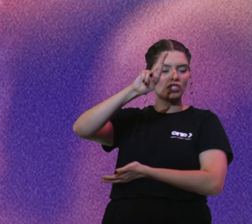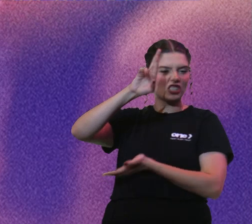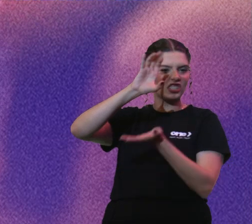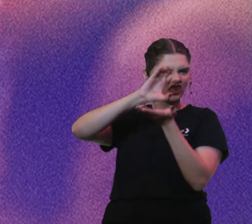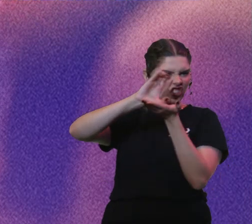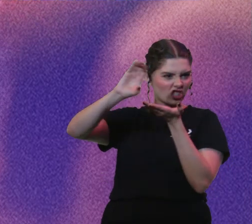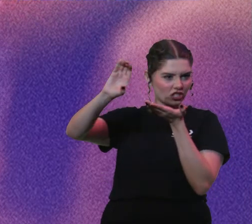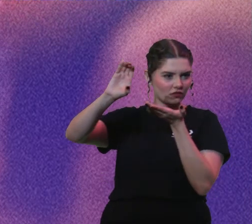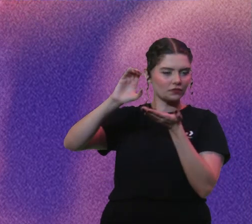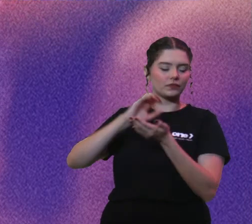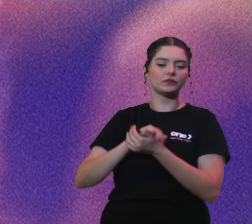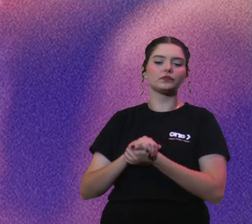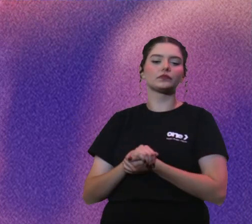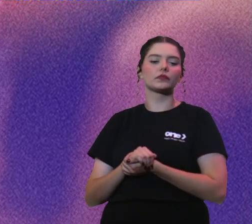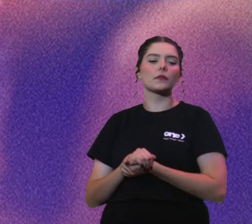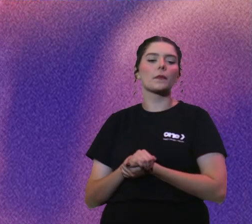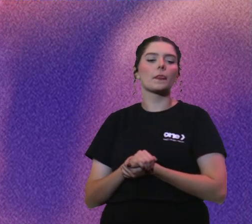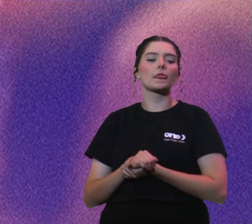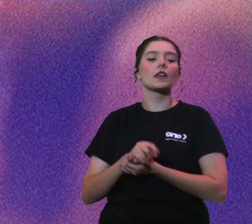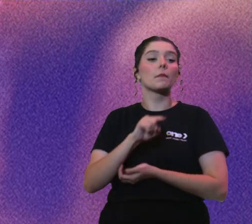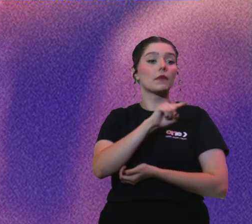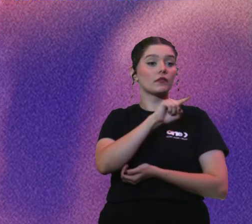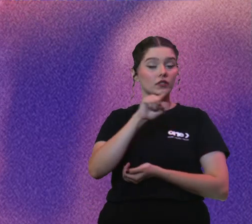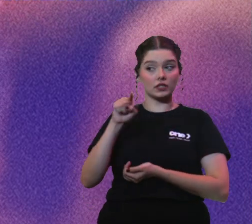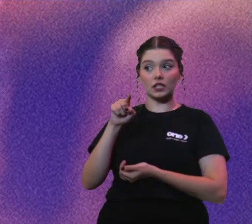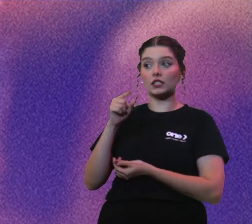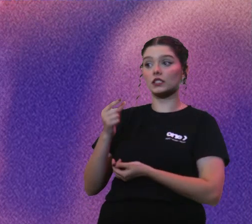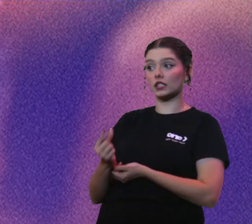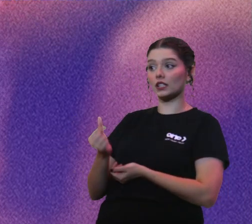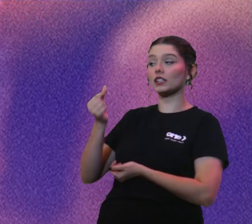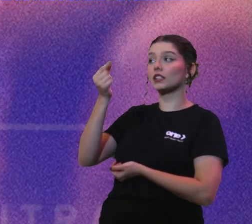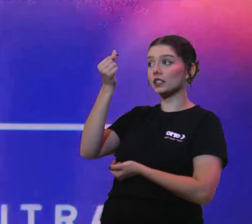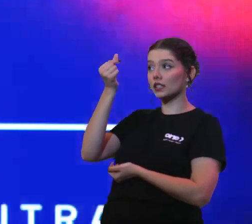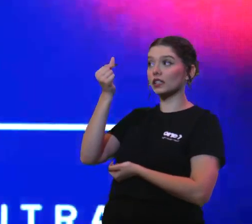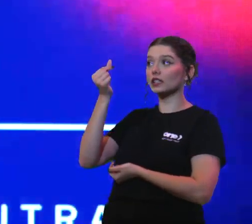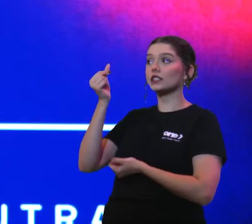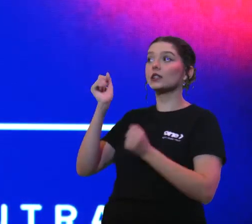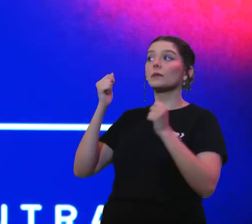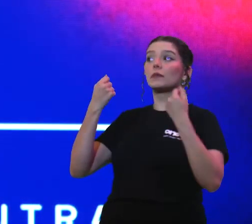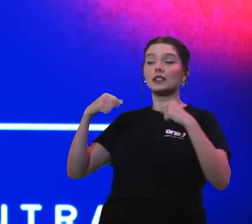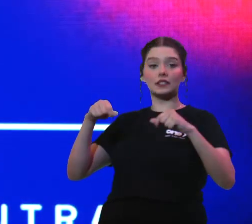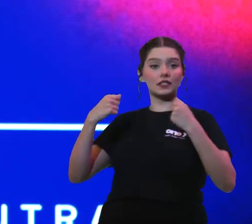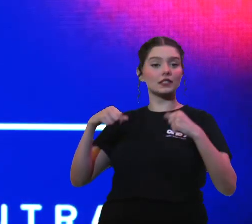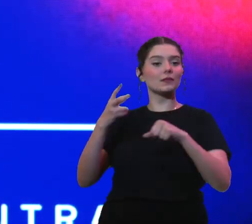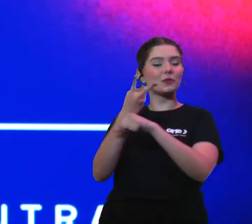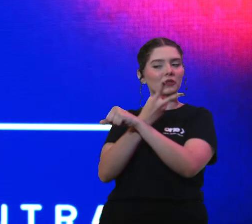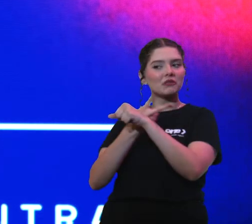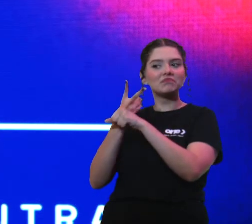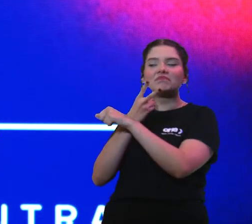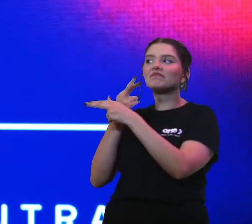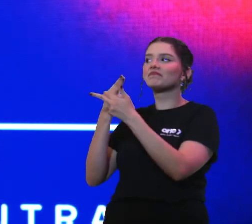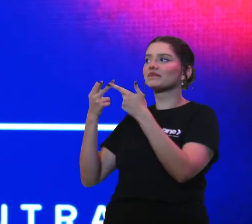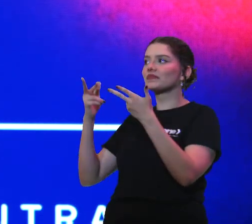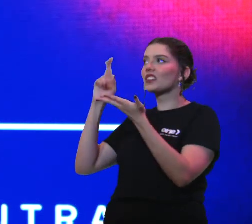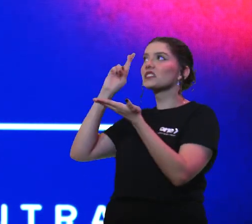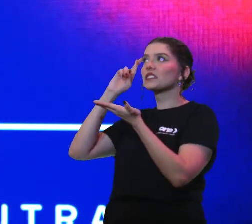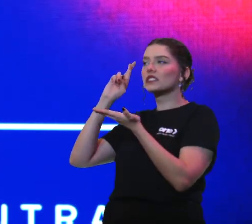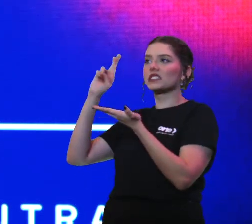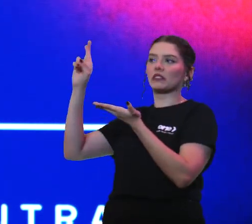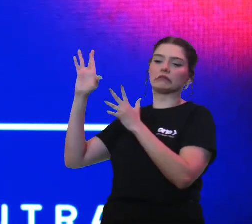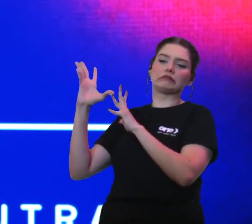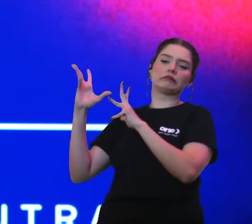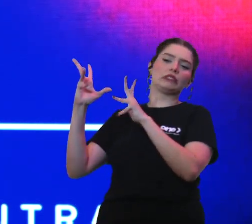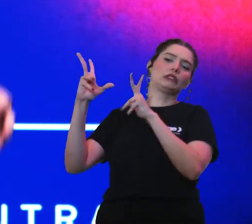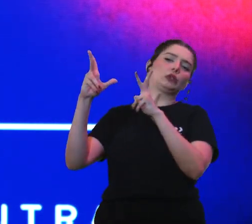no fogo, para que te enriqueças. C.S. Lewis tem uma frase muito interessante, onde ele diz, tudo que não é eterno